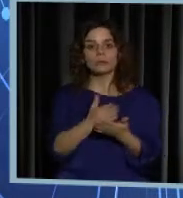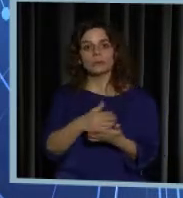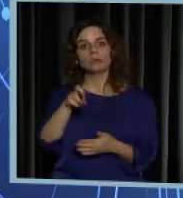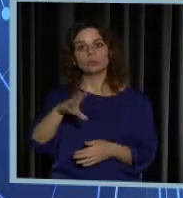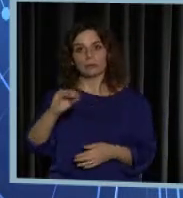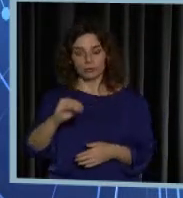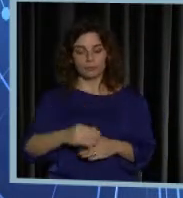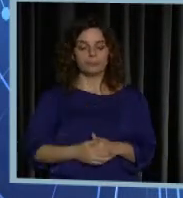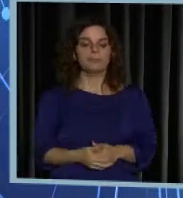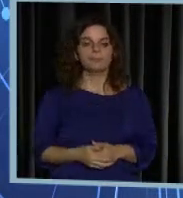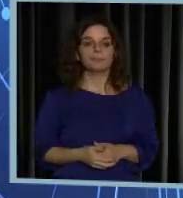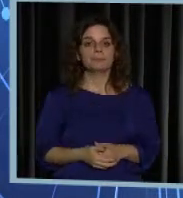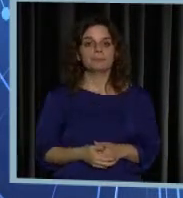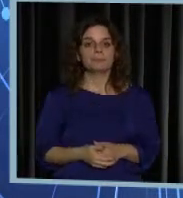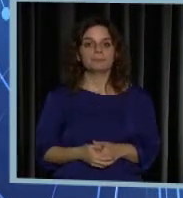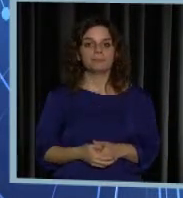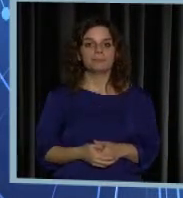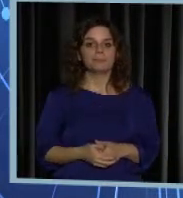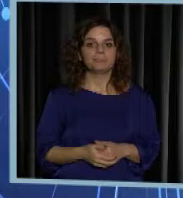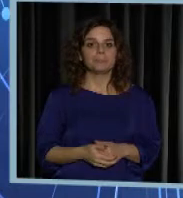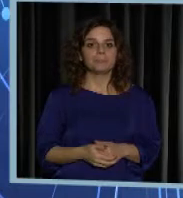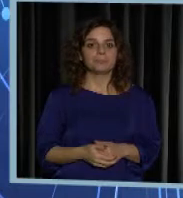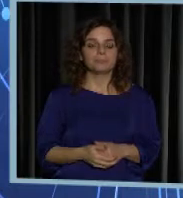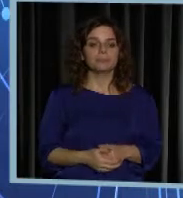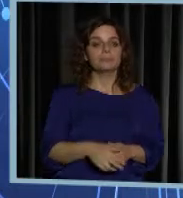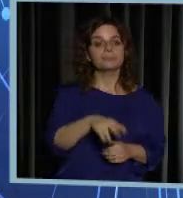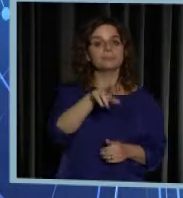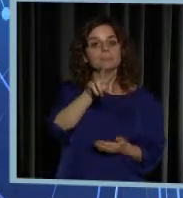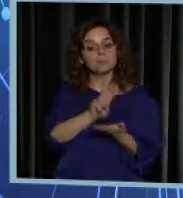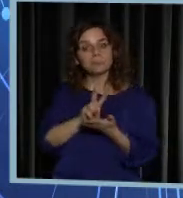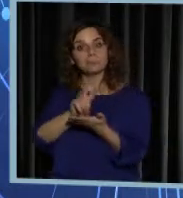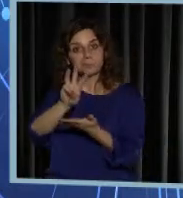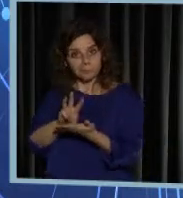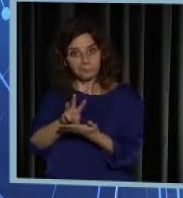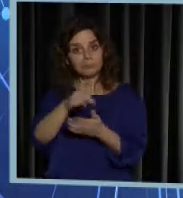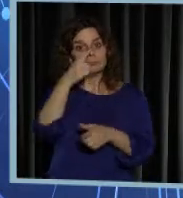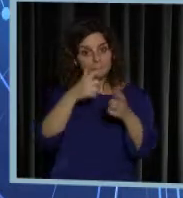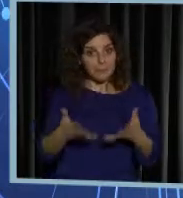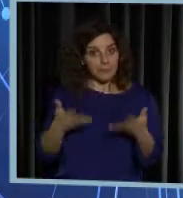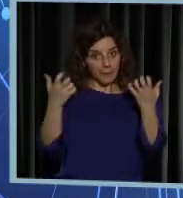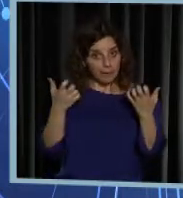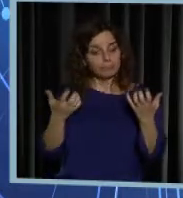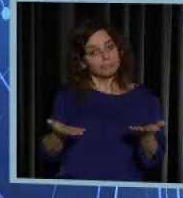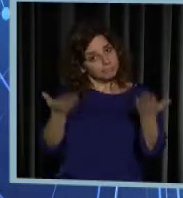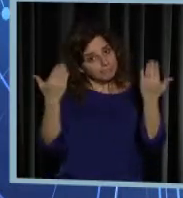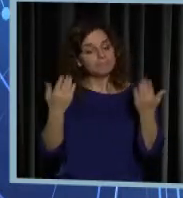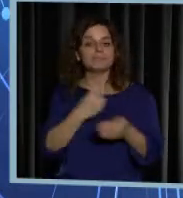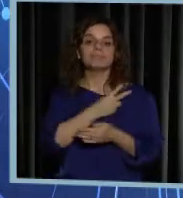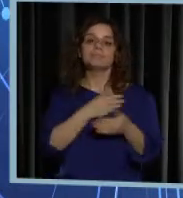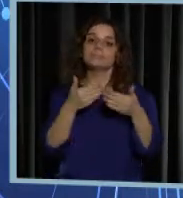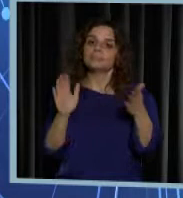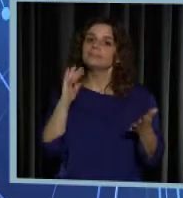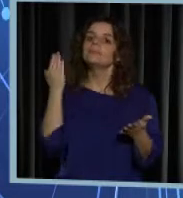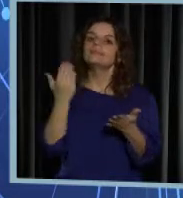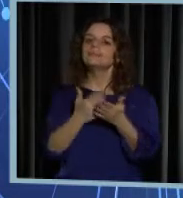a 10 de julho. Para os segundo e terceiro ciclos, os interessados podem recorrer à Universidade